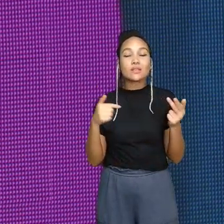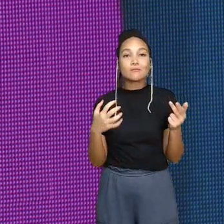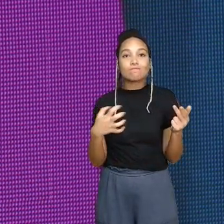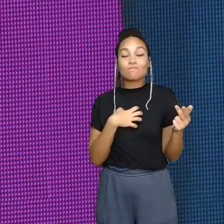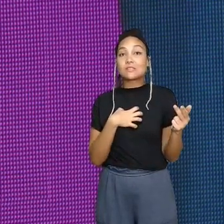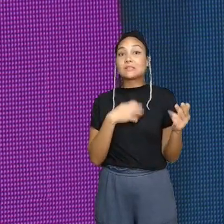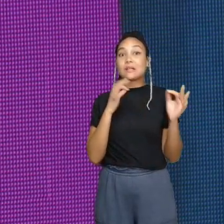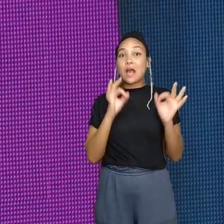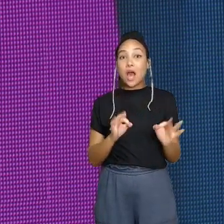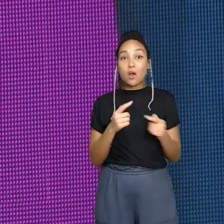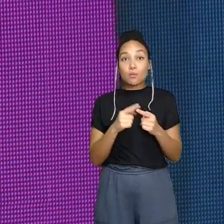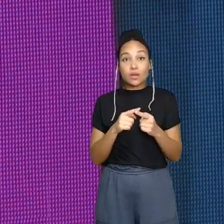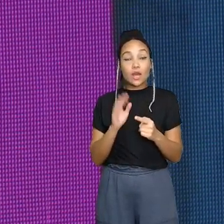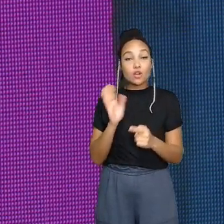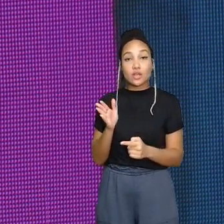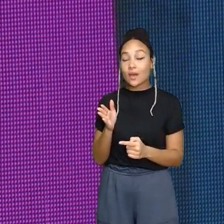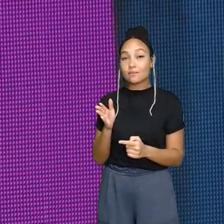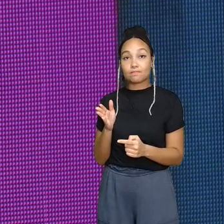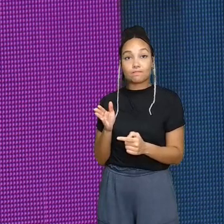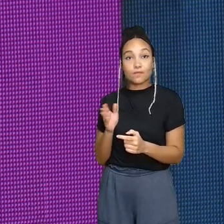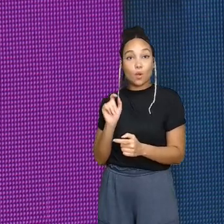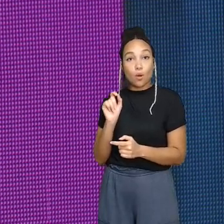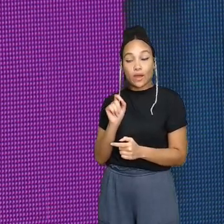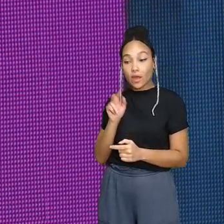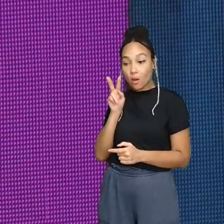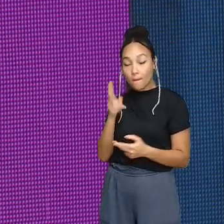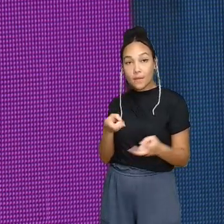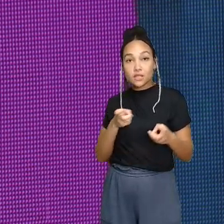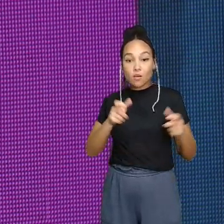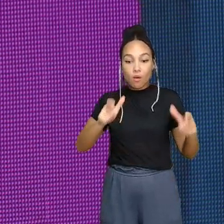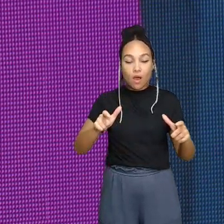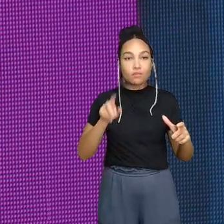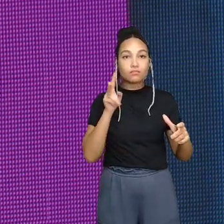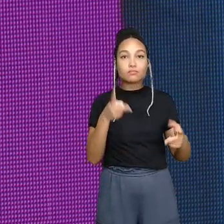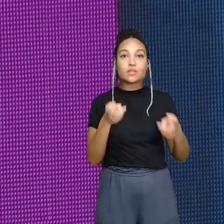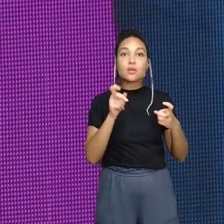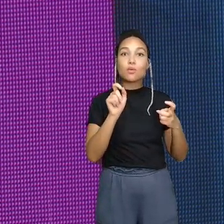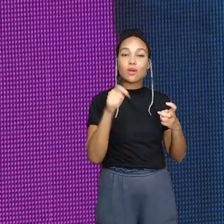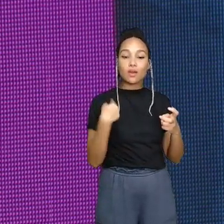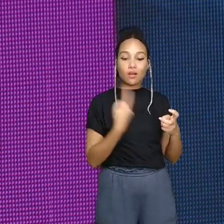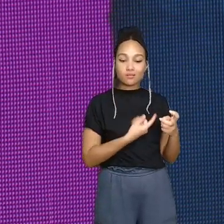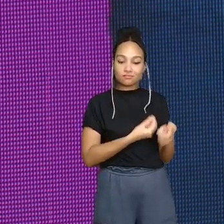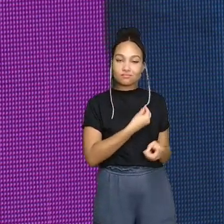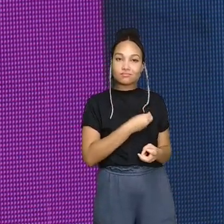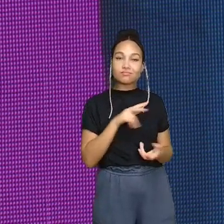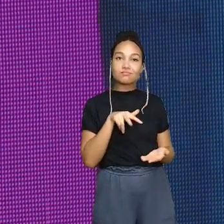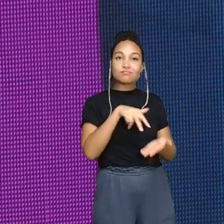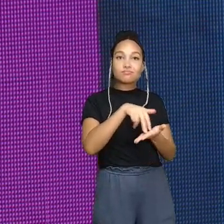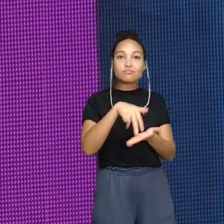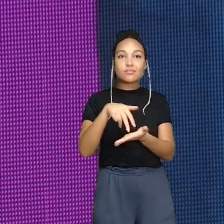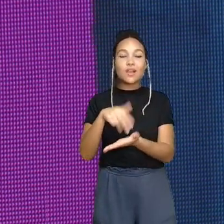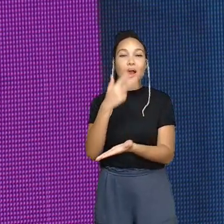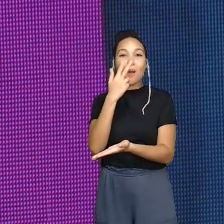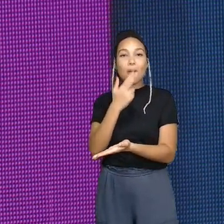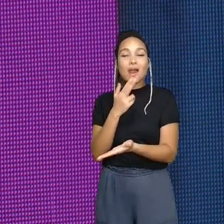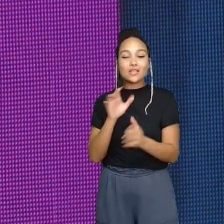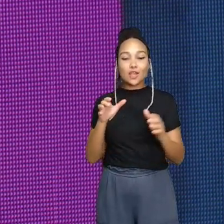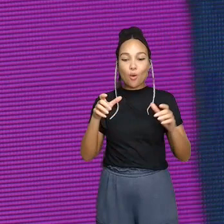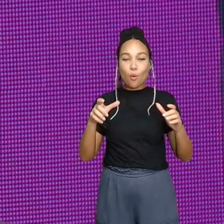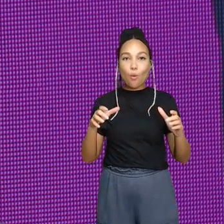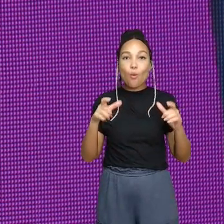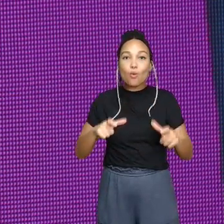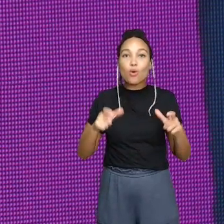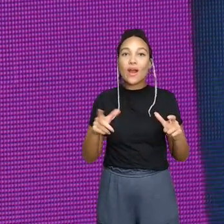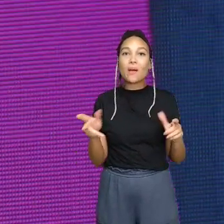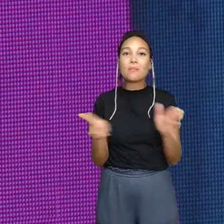já chegando aqui eu olho para esse espaço e vejo que a gente está aqui no casulo do afeto. Foi assim, exatamente assim que eu me